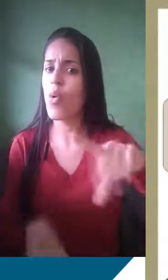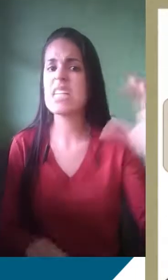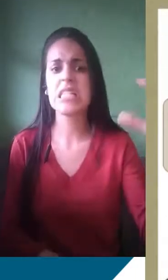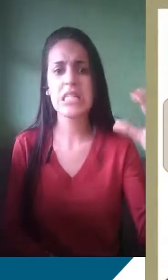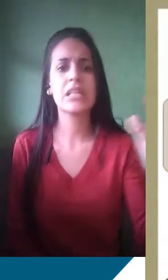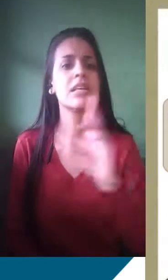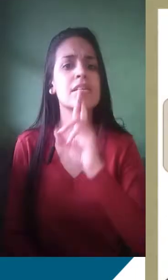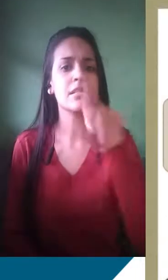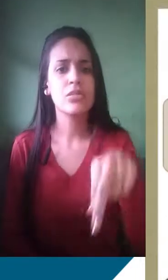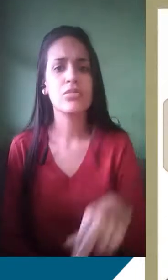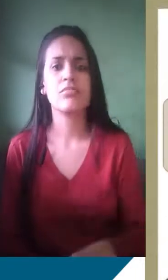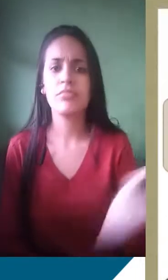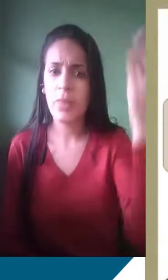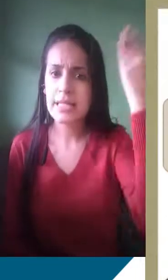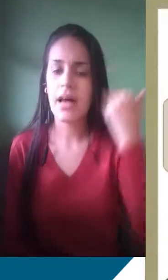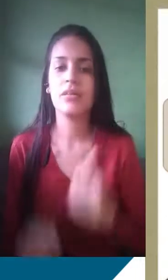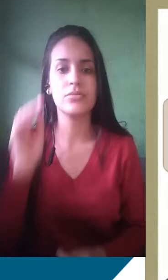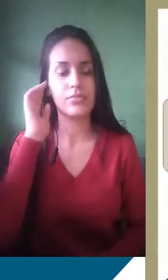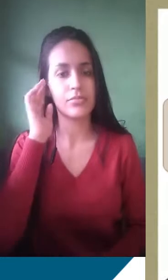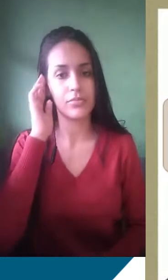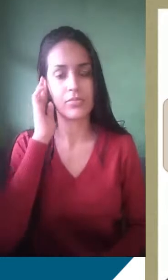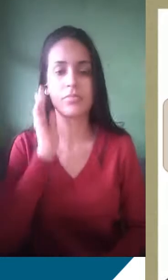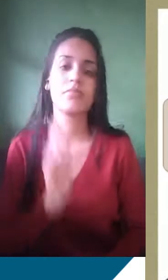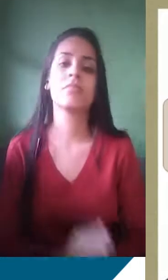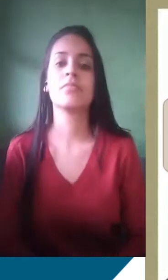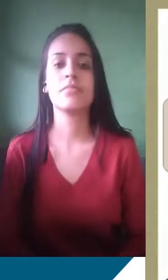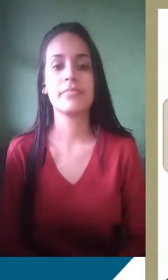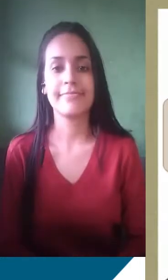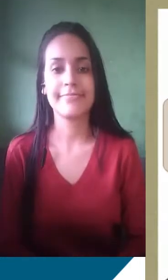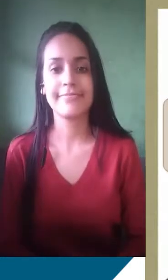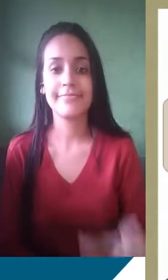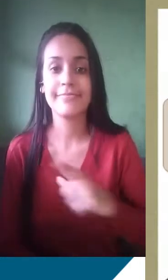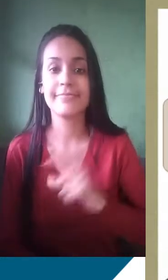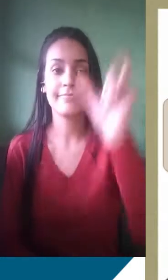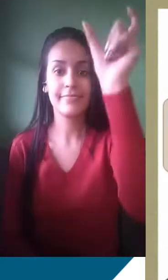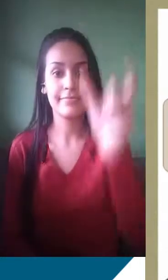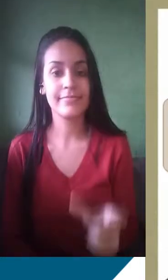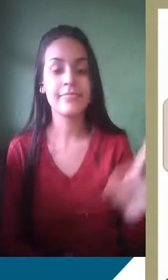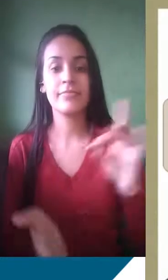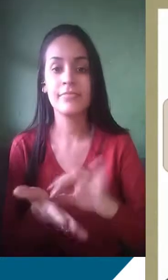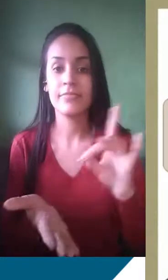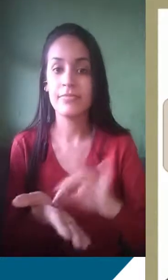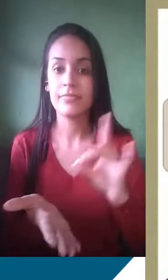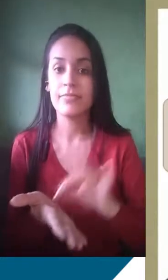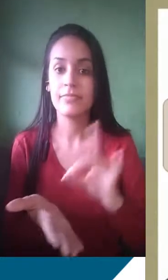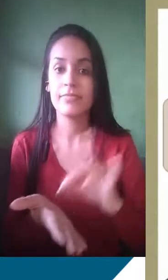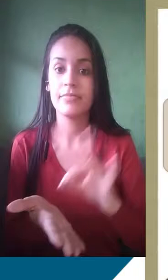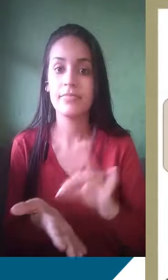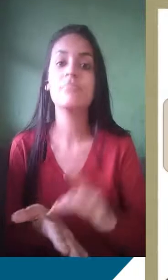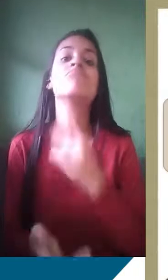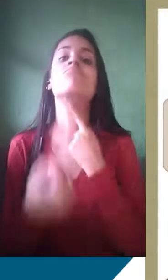ao cientificismo e racionalismo da época. Tem como característica a realidade